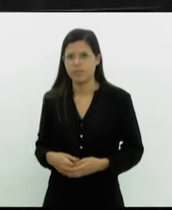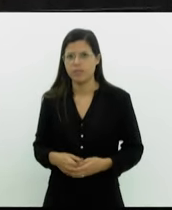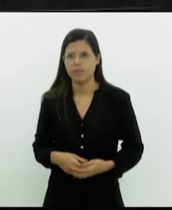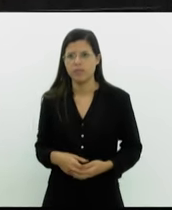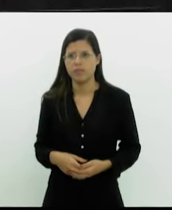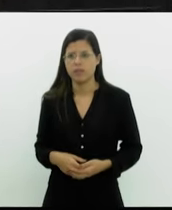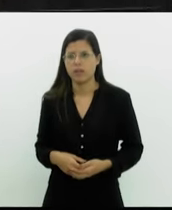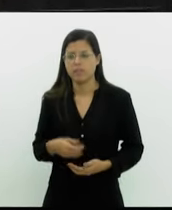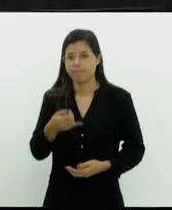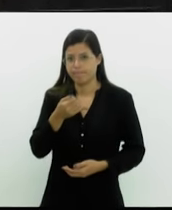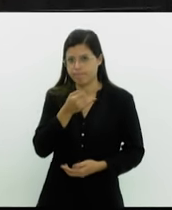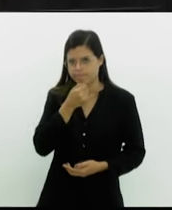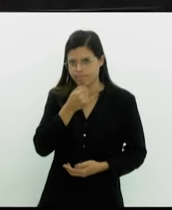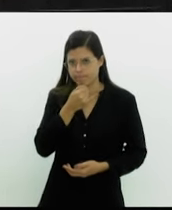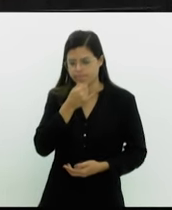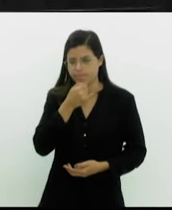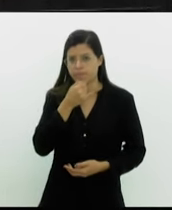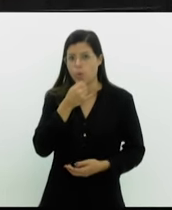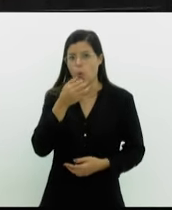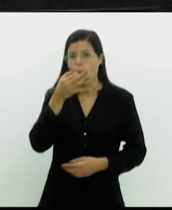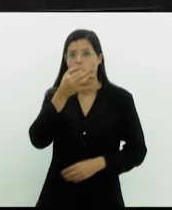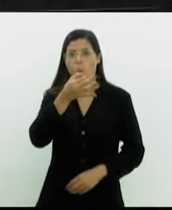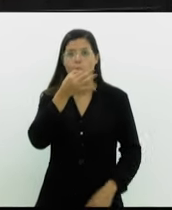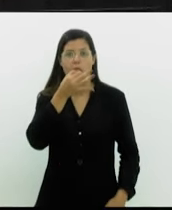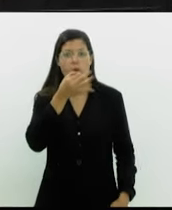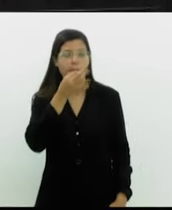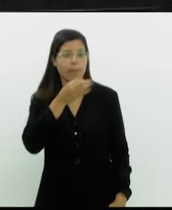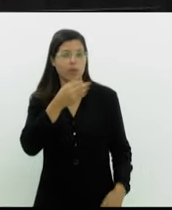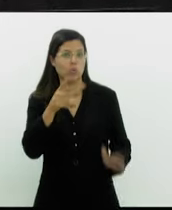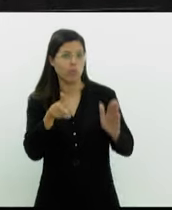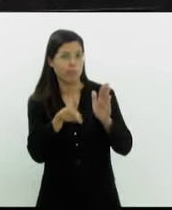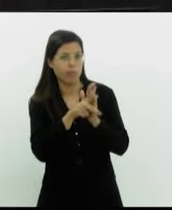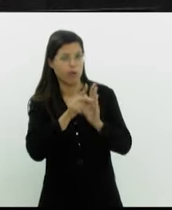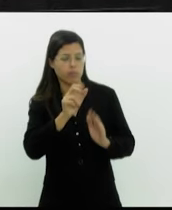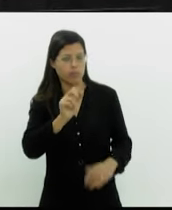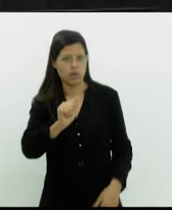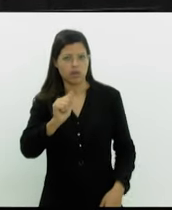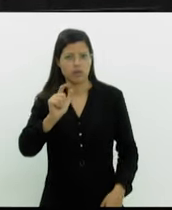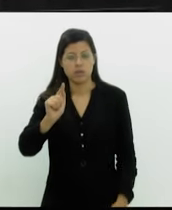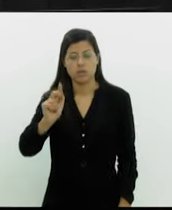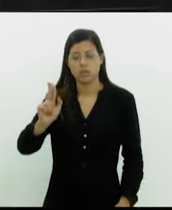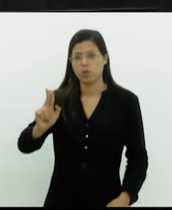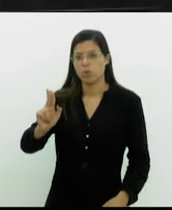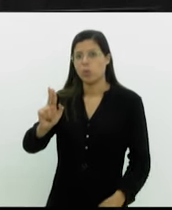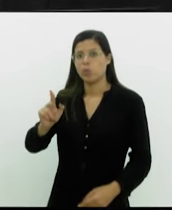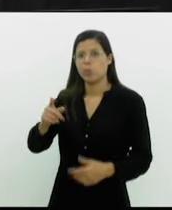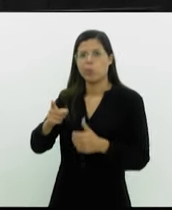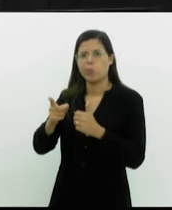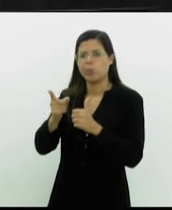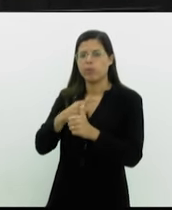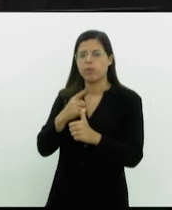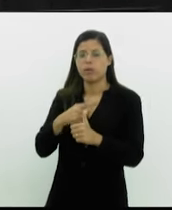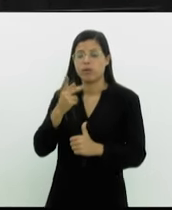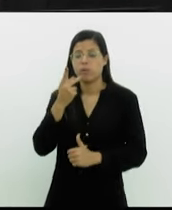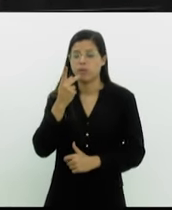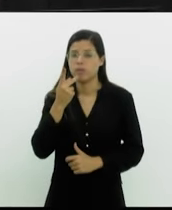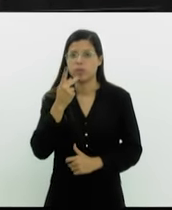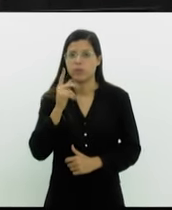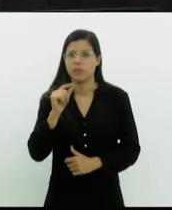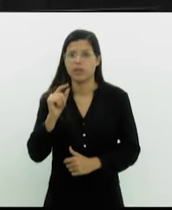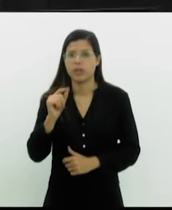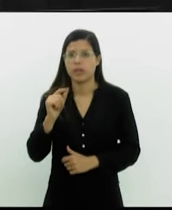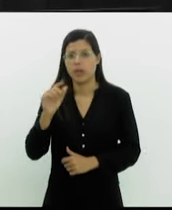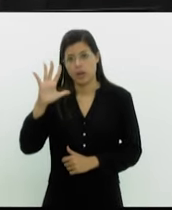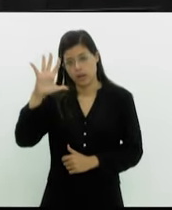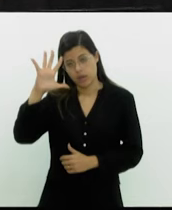é triste os argumentos da AGU. O primeiro, dizer que a decisão do